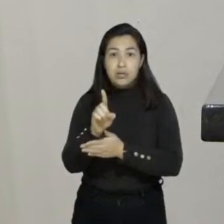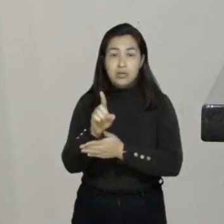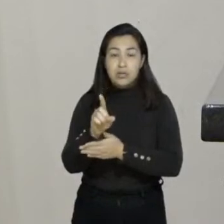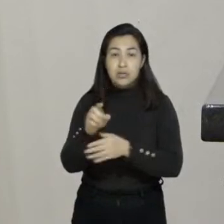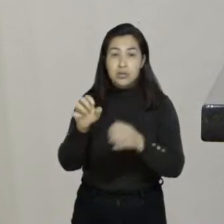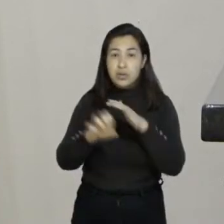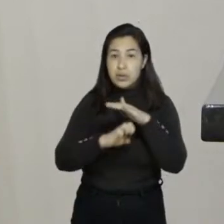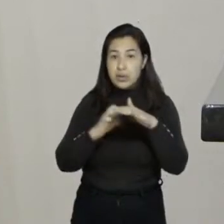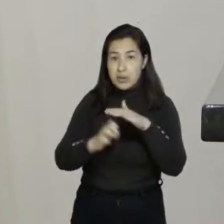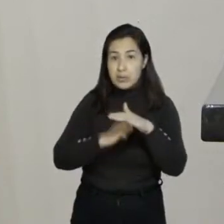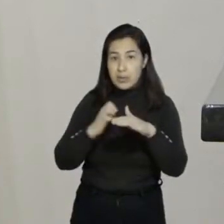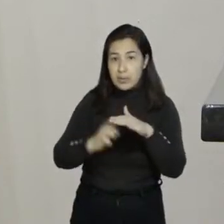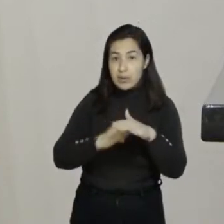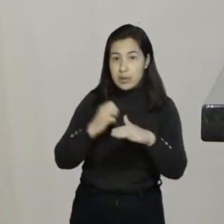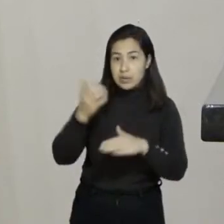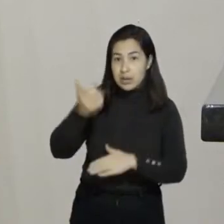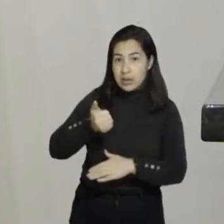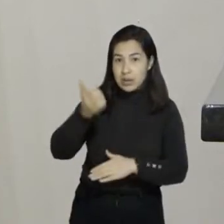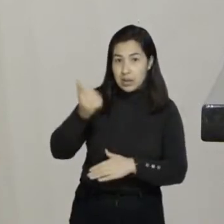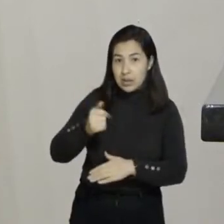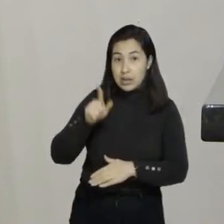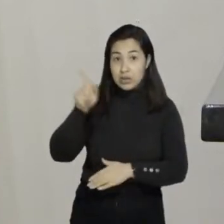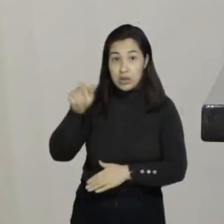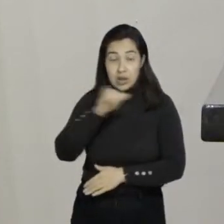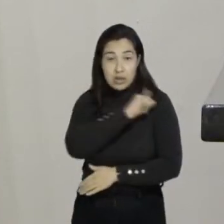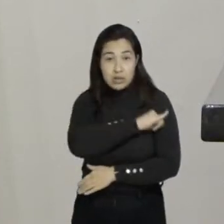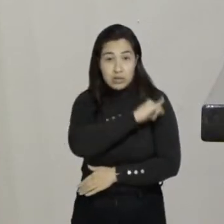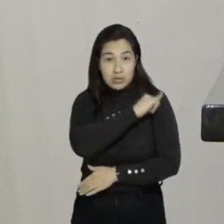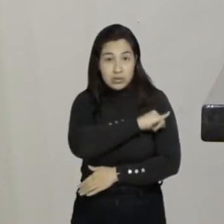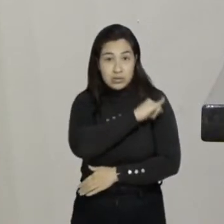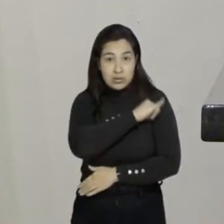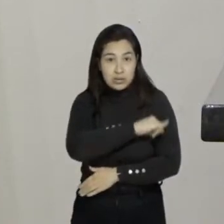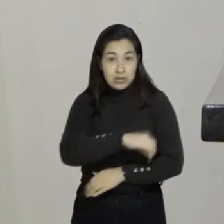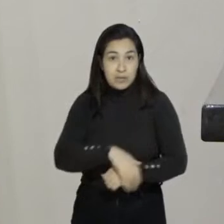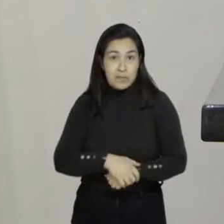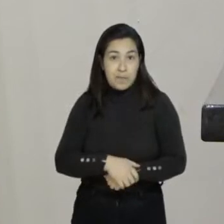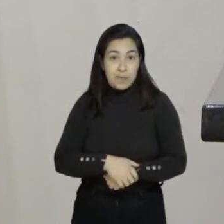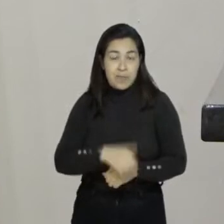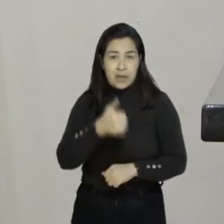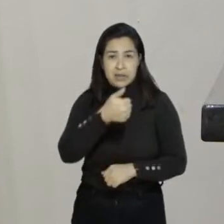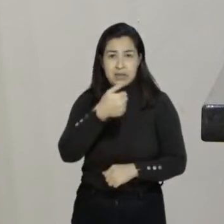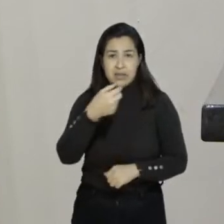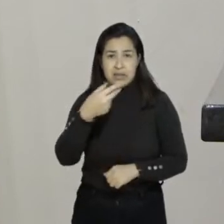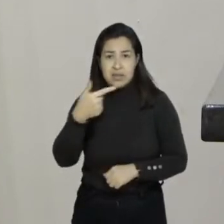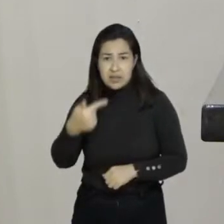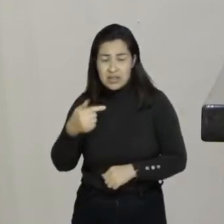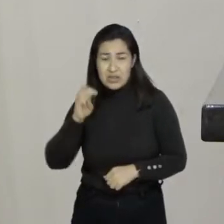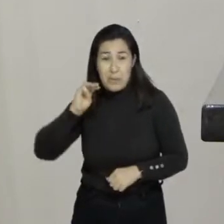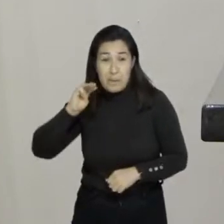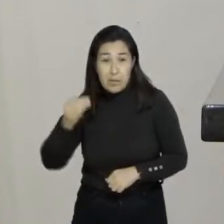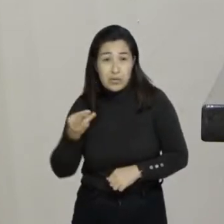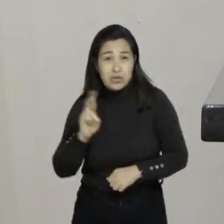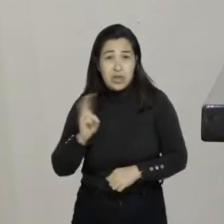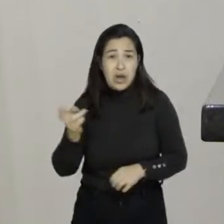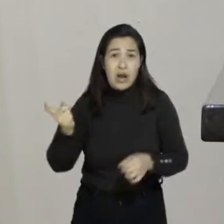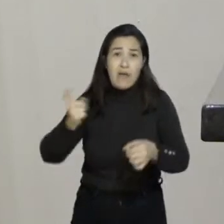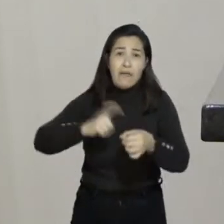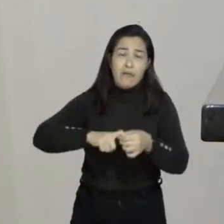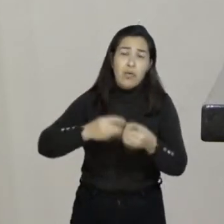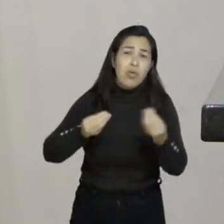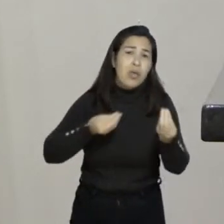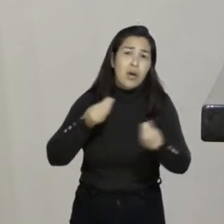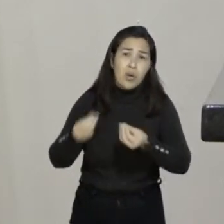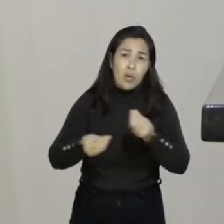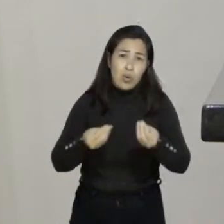São 17 milhões de reais que a gente ainda não sabe como é que nós vamos já ver mas nós vamos ver esse recursos para que ele possa ser investido nisso